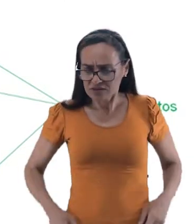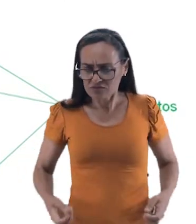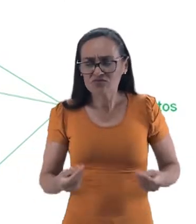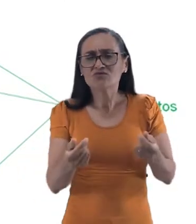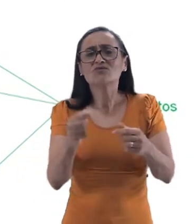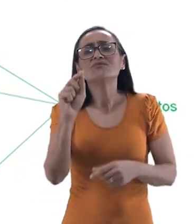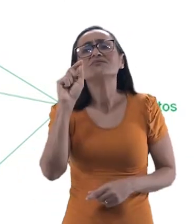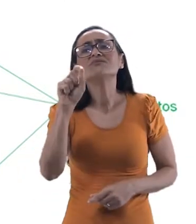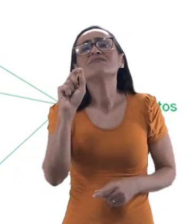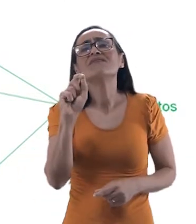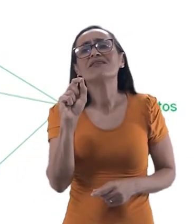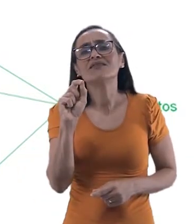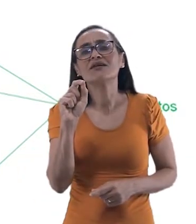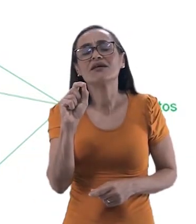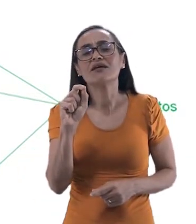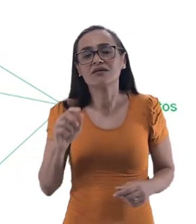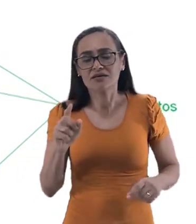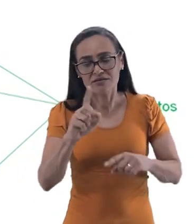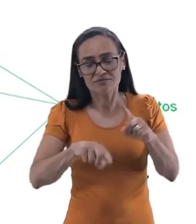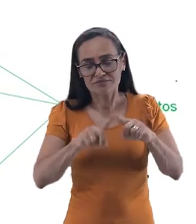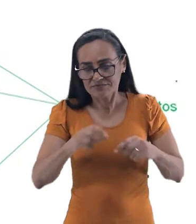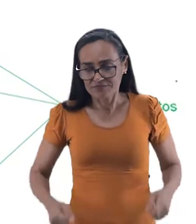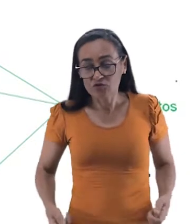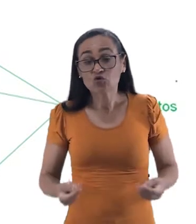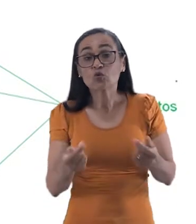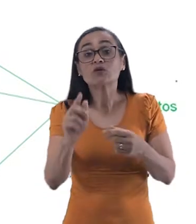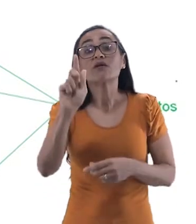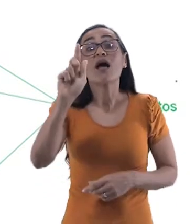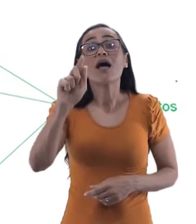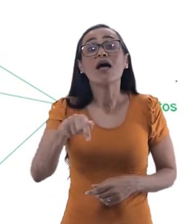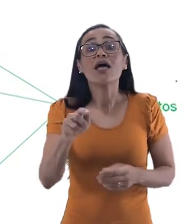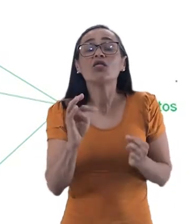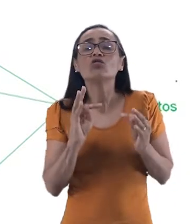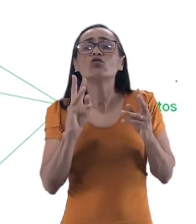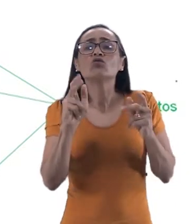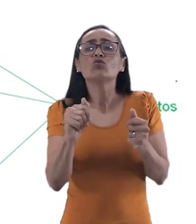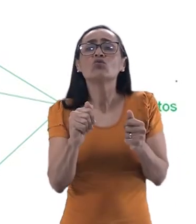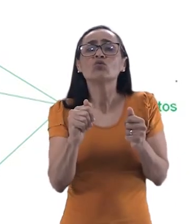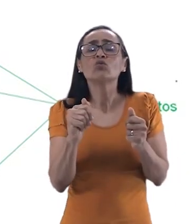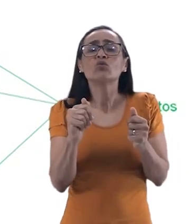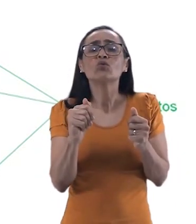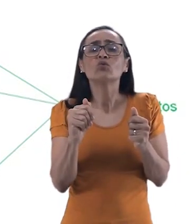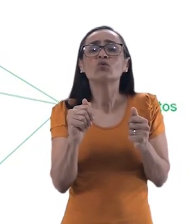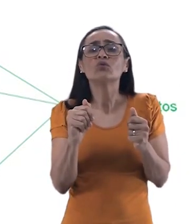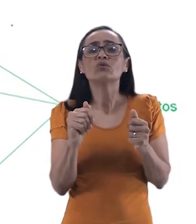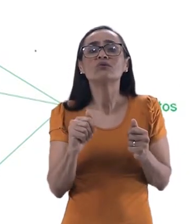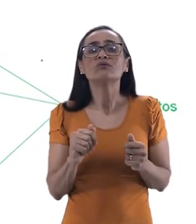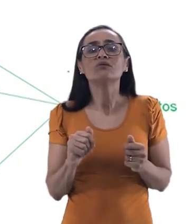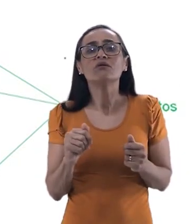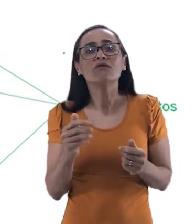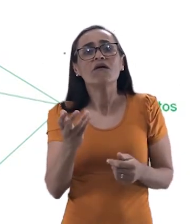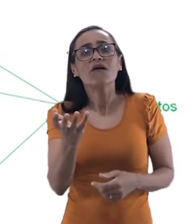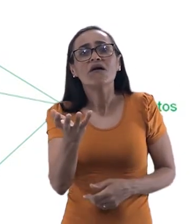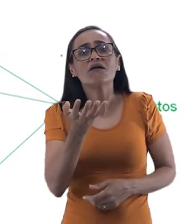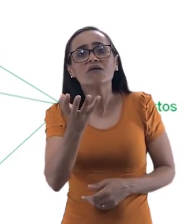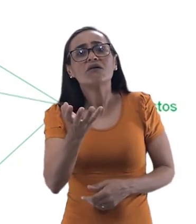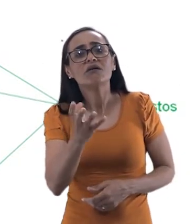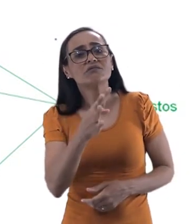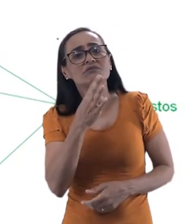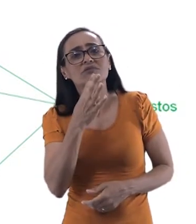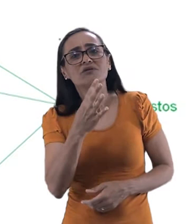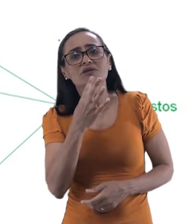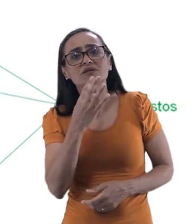é o objeto de custo? O objeto de custo é tudo aquilo que eu